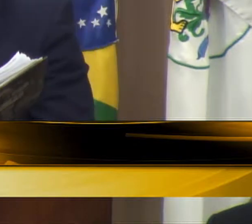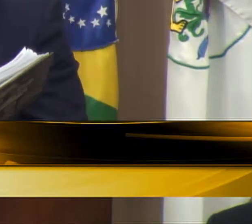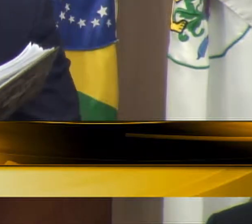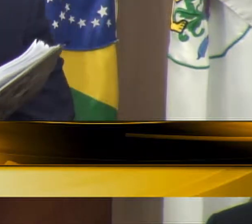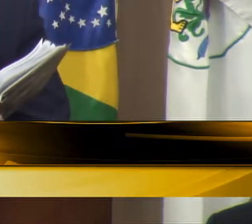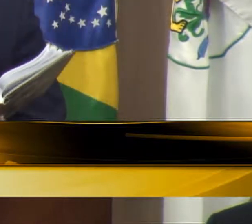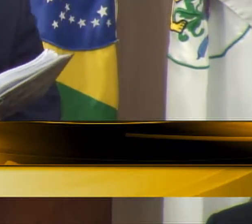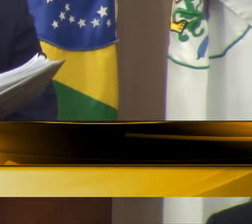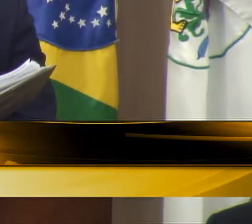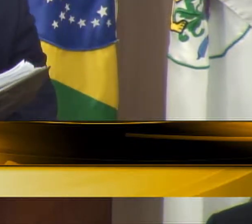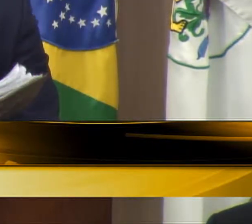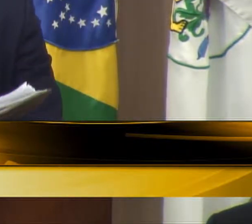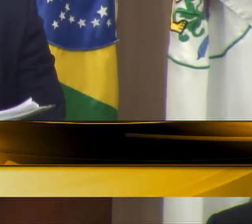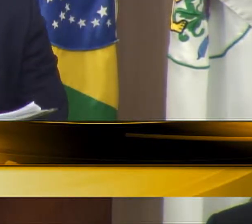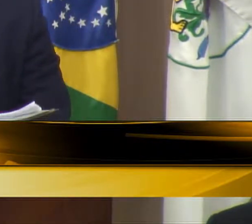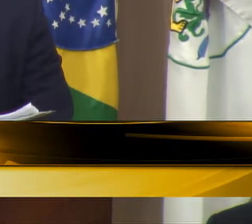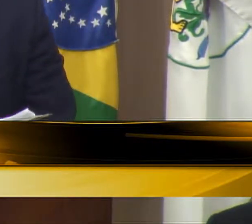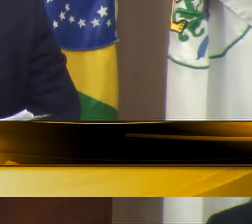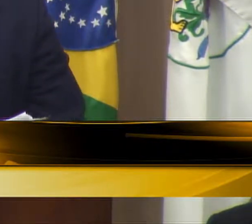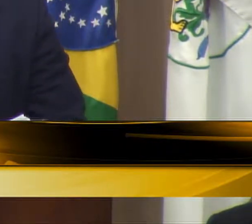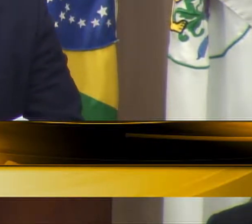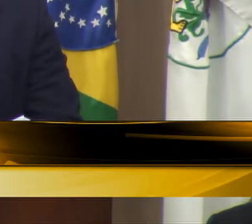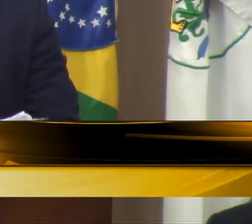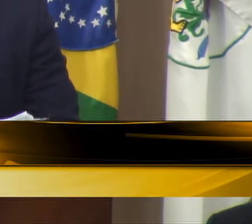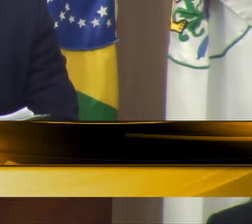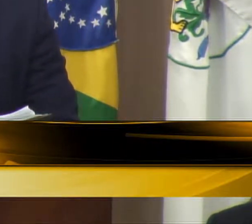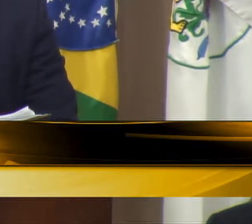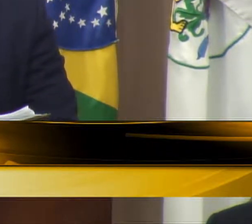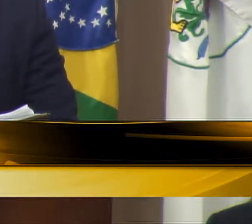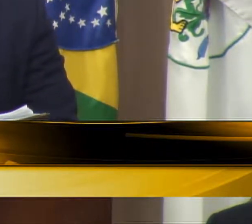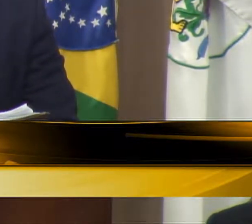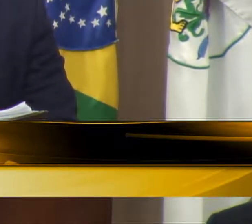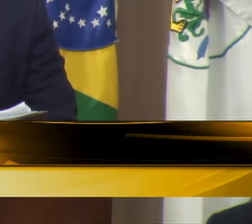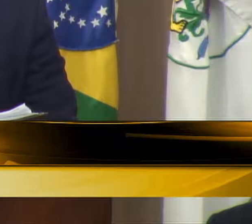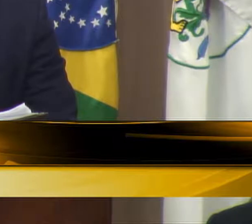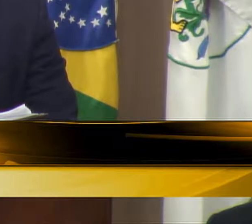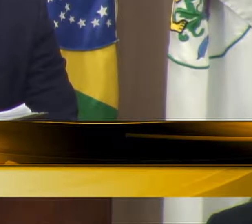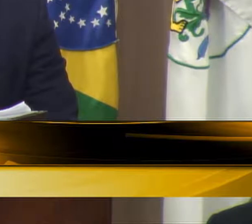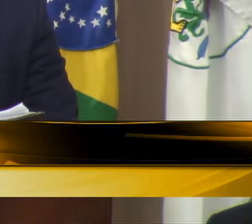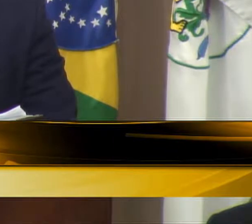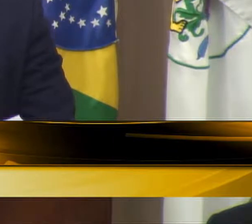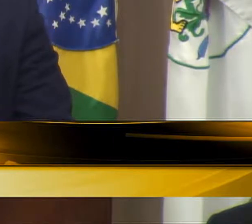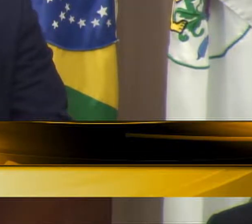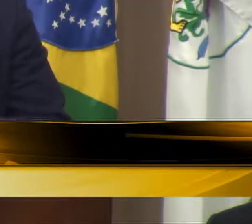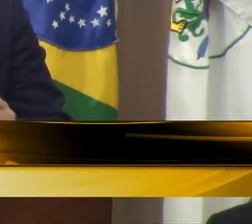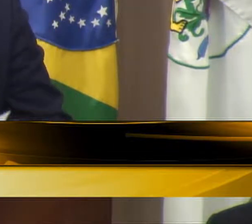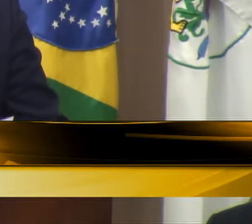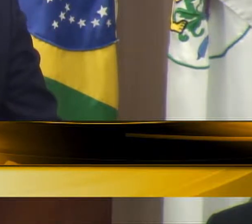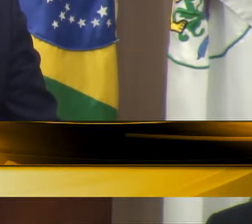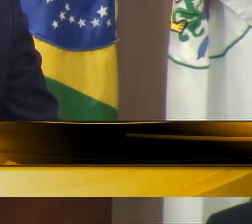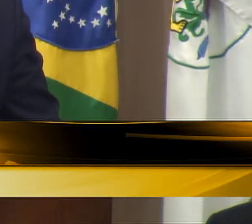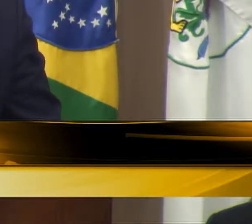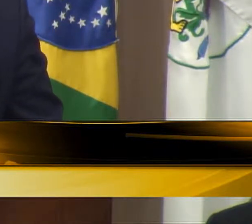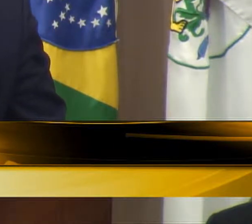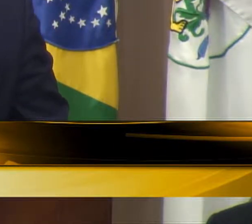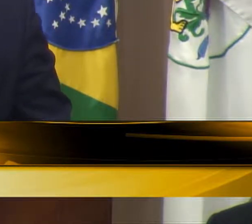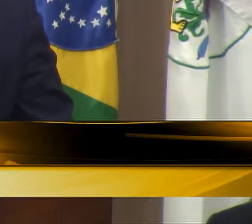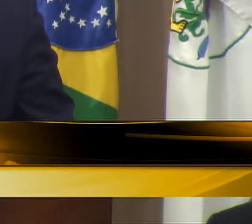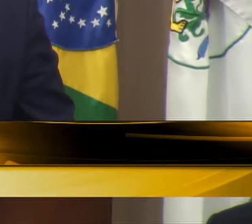Claidiana, parabéns, competência e carinho com quem atende os pacientes, amor pela